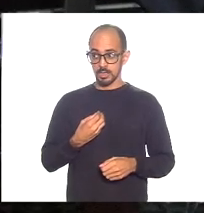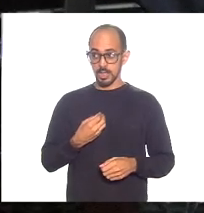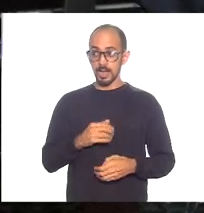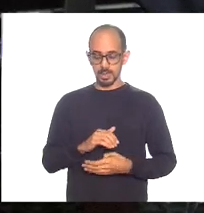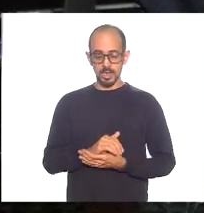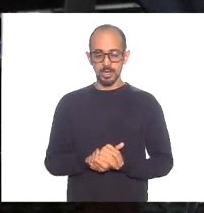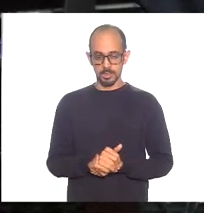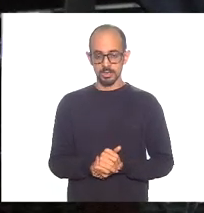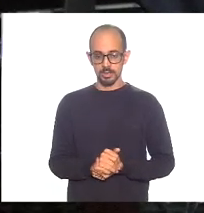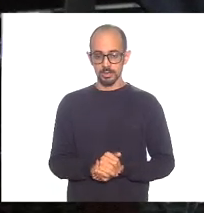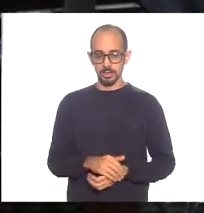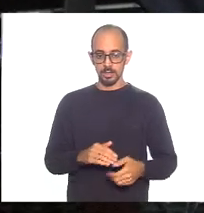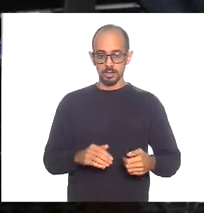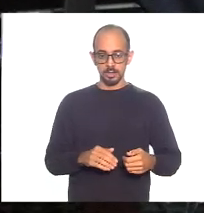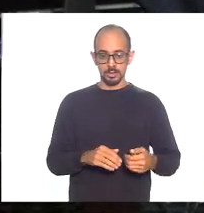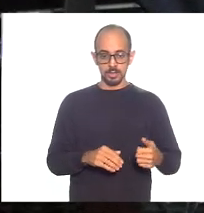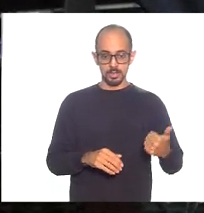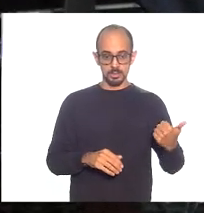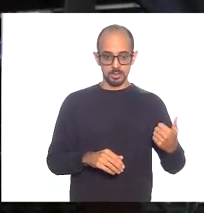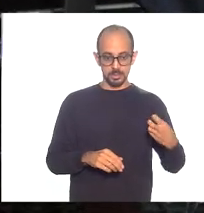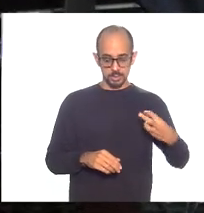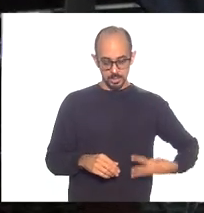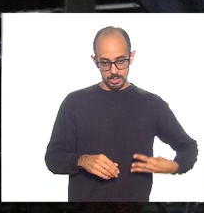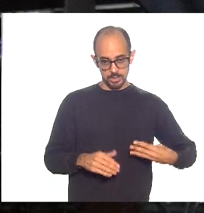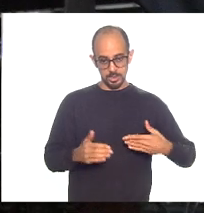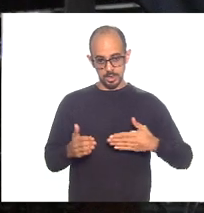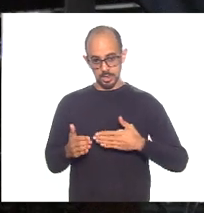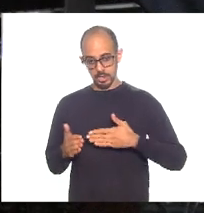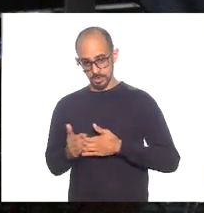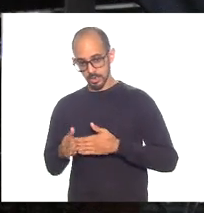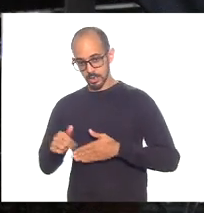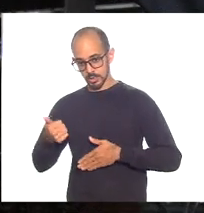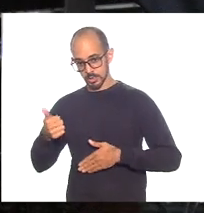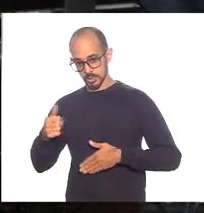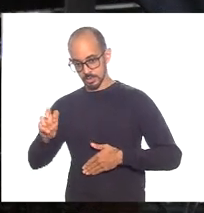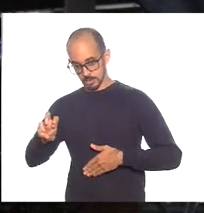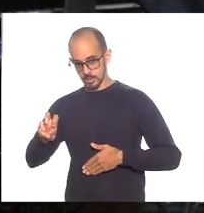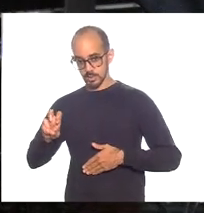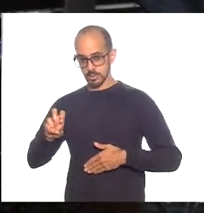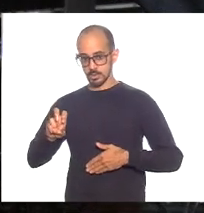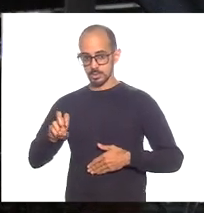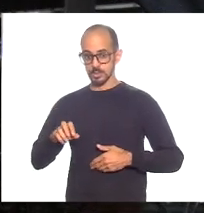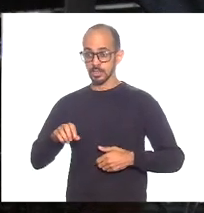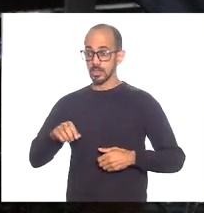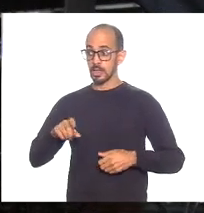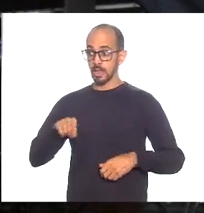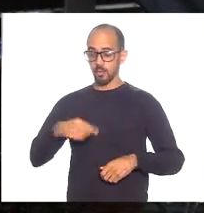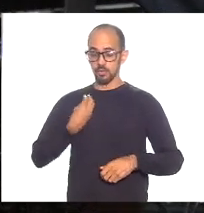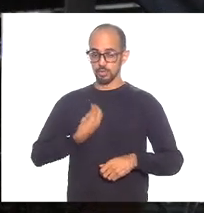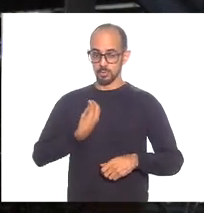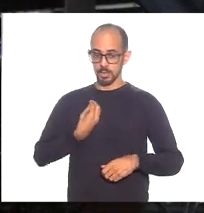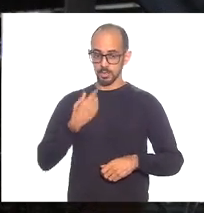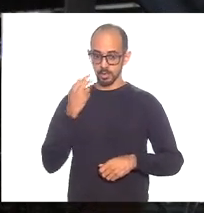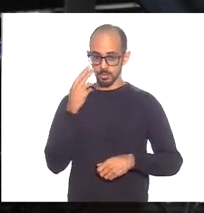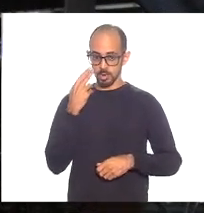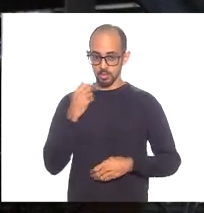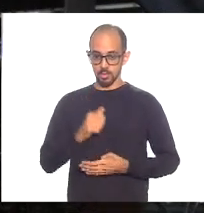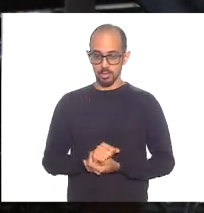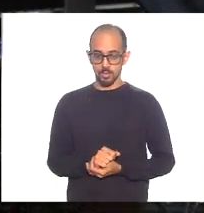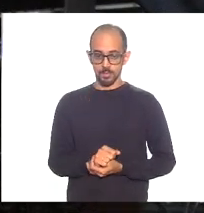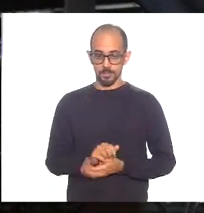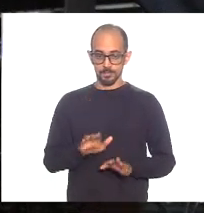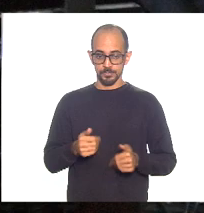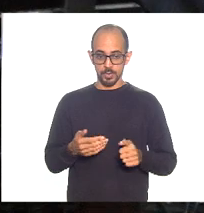das 13 às 15. Em relação à questão de ordem do deputado Luiz Paulo, a sessão de amanhã